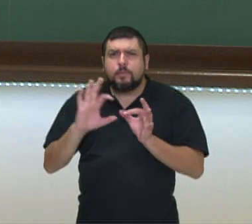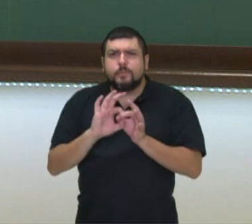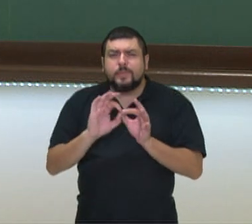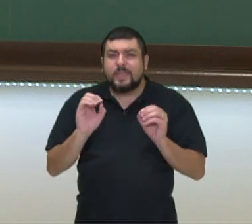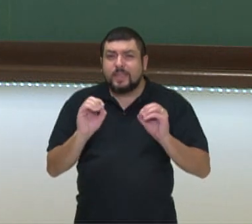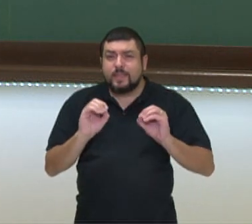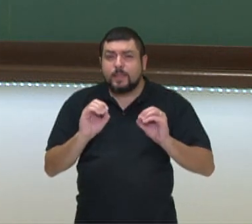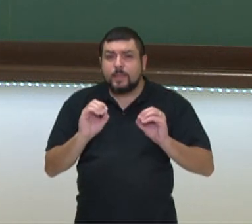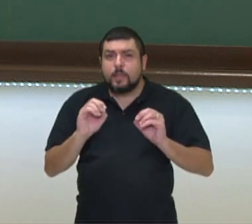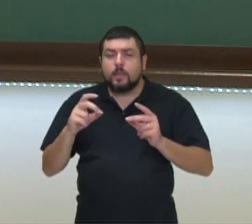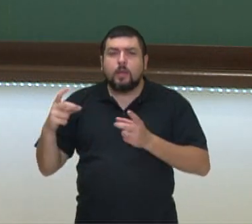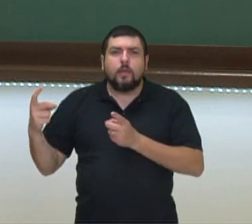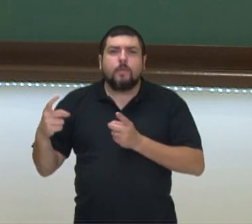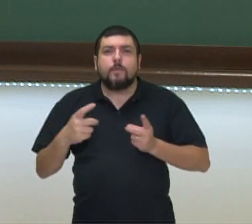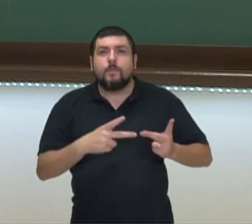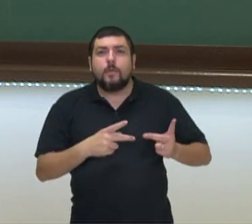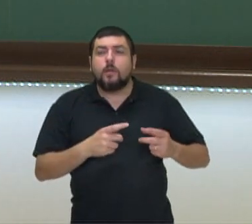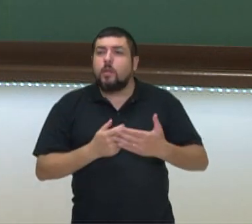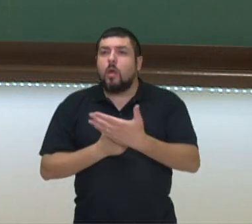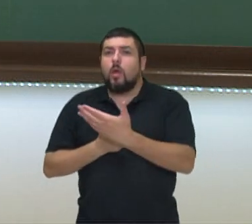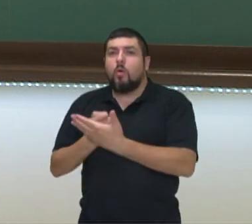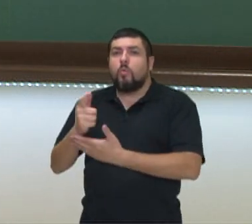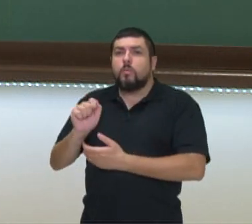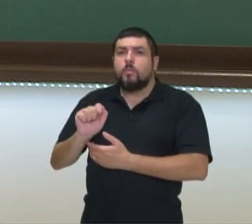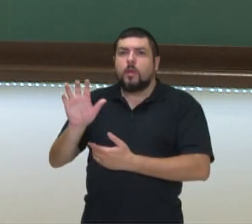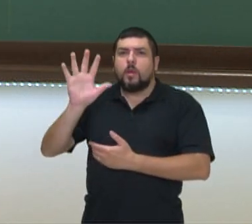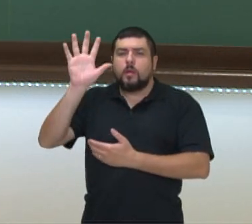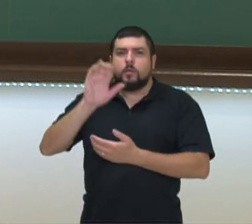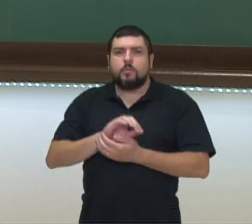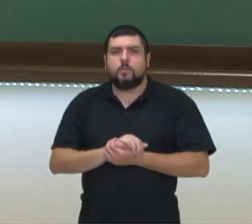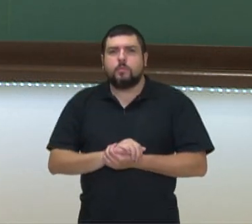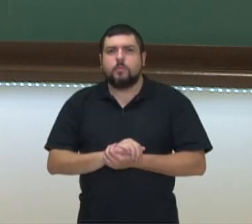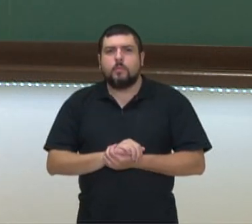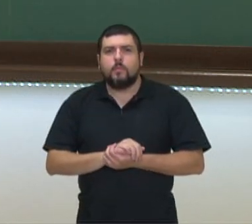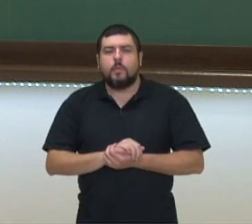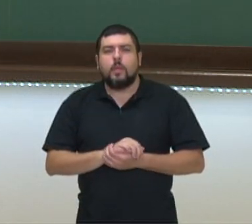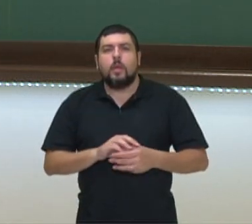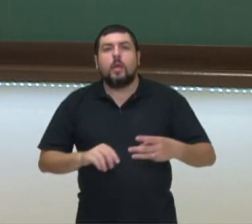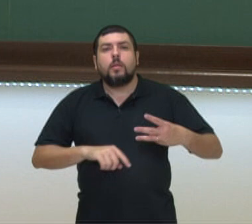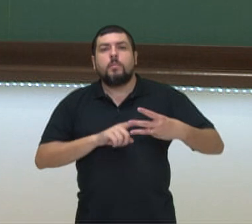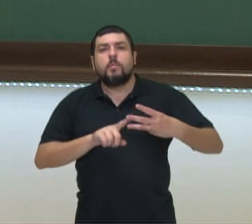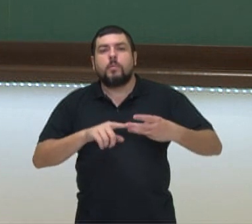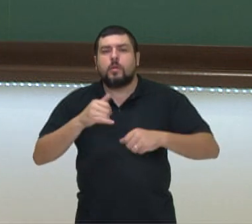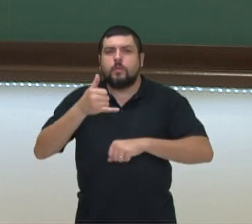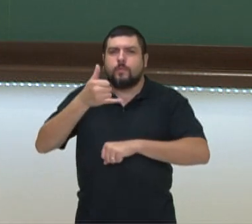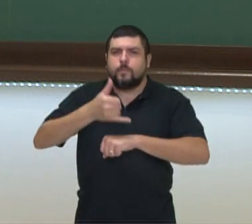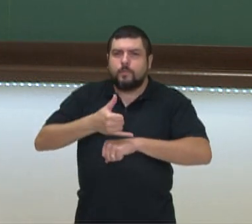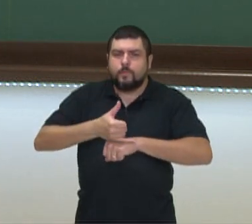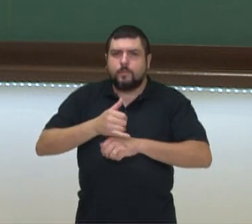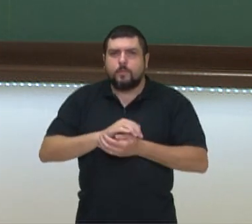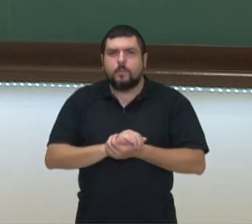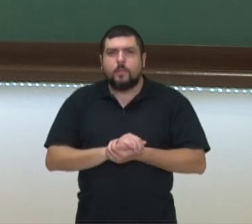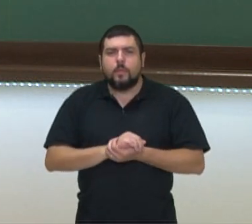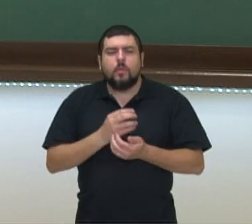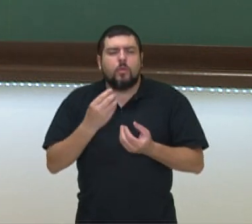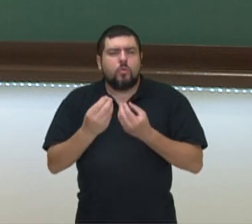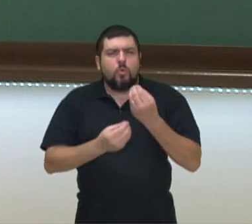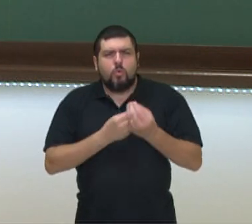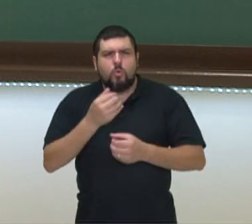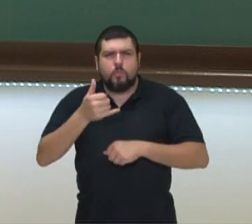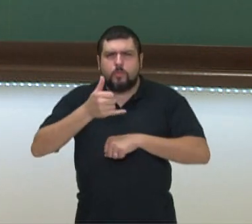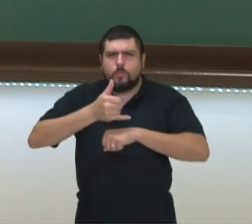sua colônia. Metalismo. Para a política mercantilista, a riqueza de uma nação